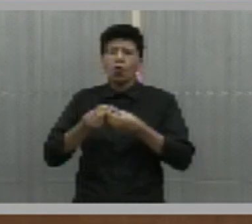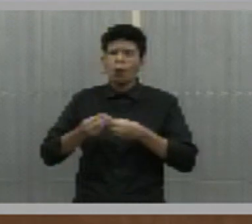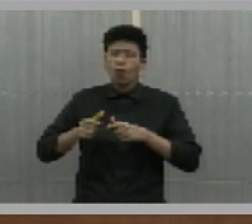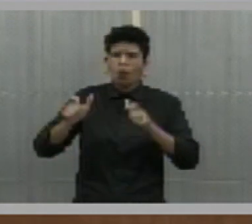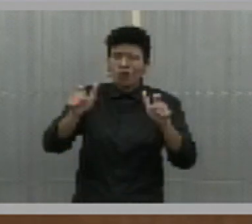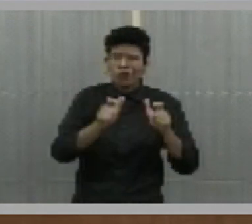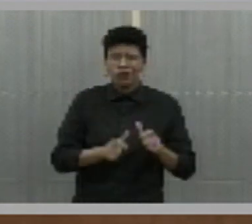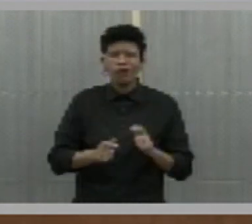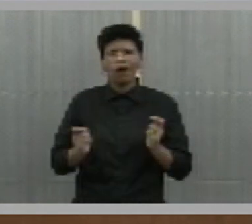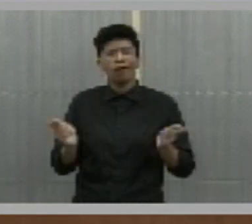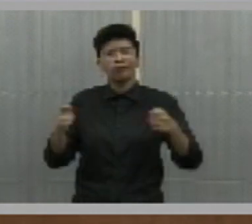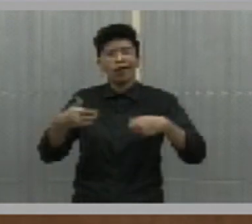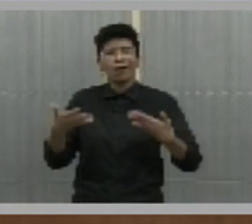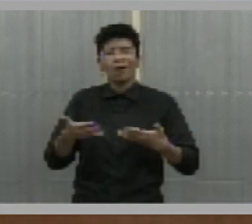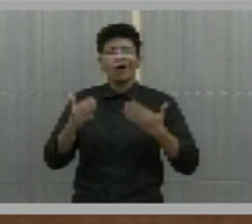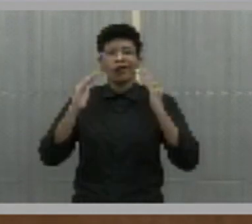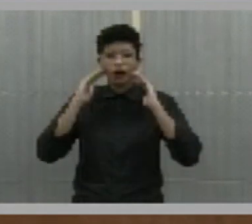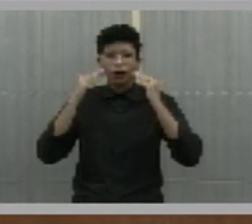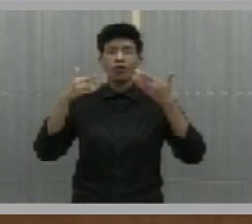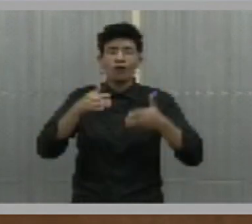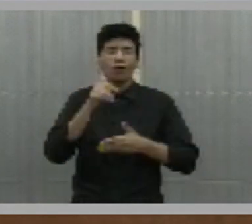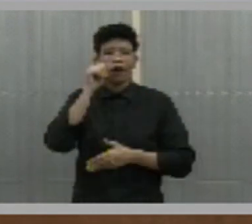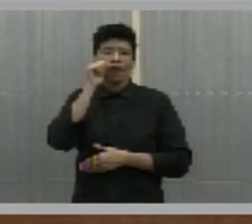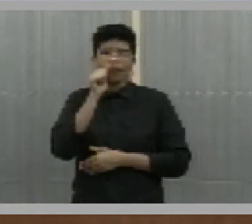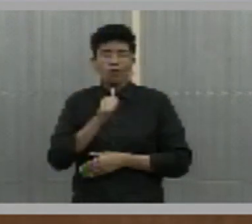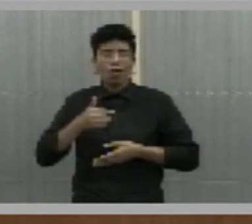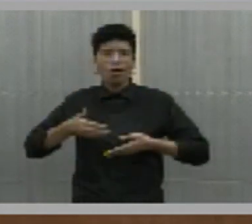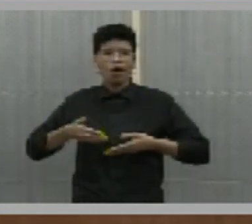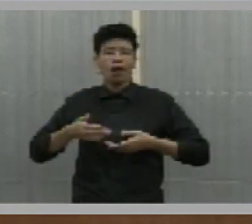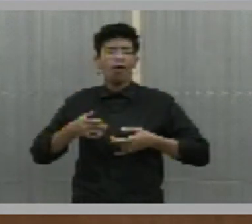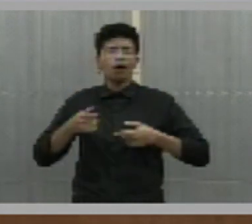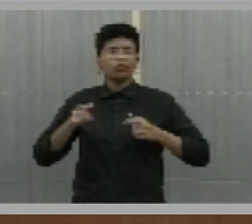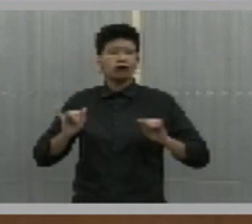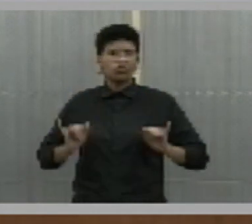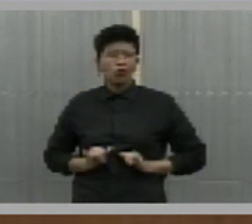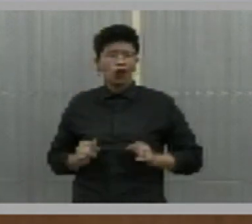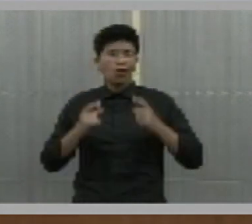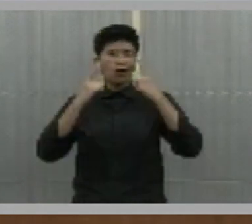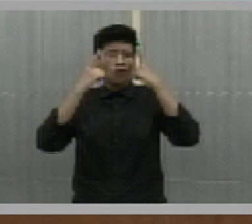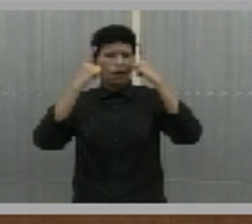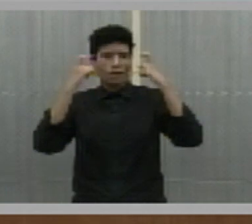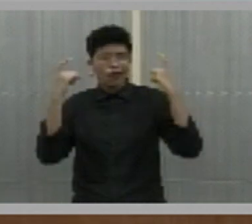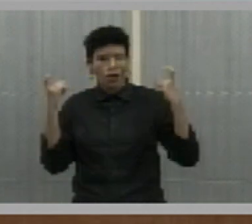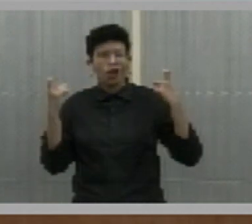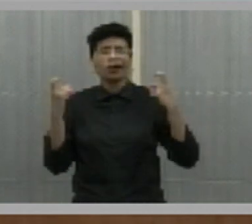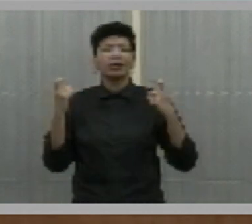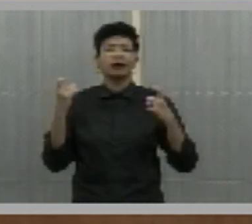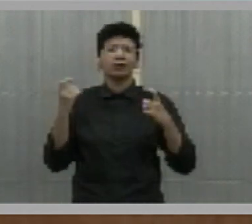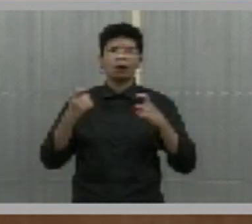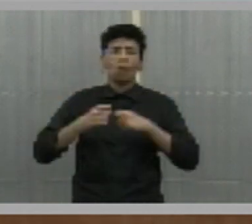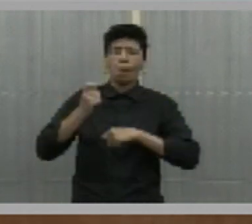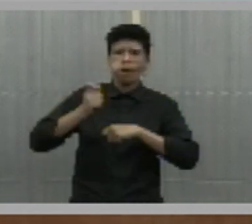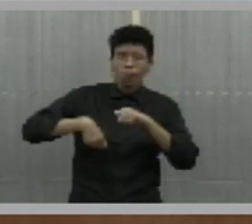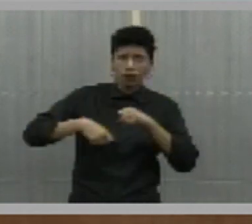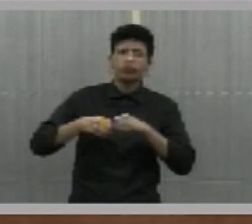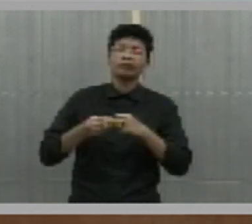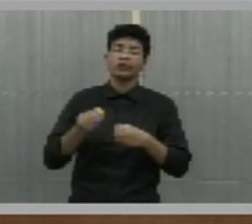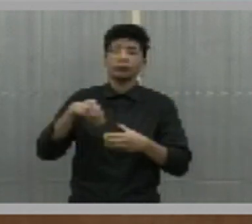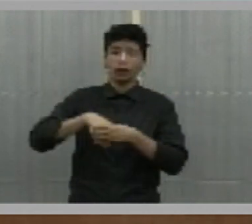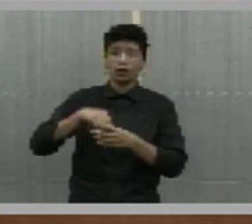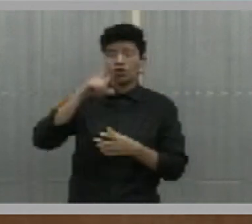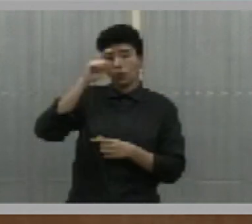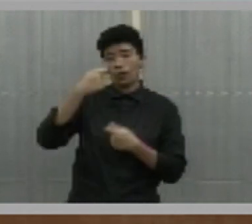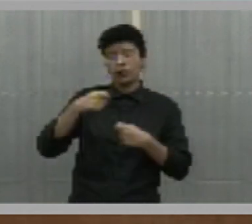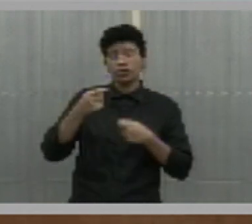destinado ao serviço de atenção às mulheres vítimas de violência sexual dentro da nova maternidade. Para isso, a